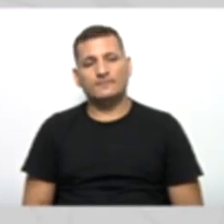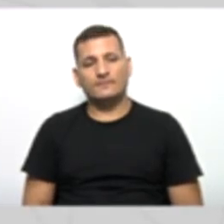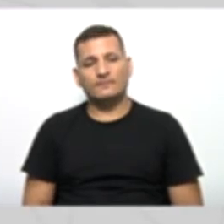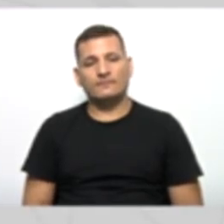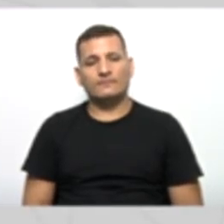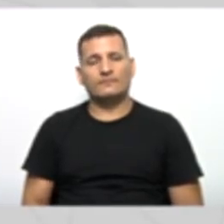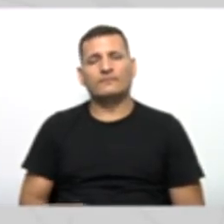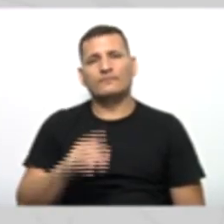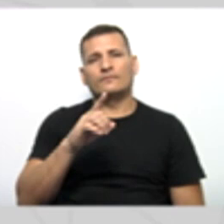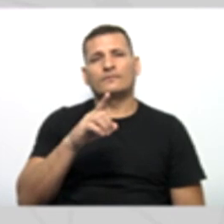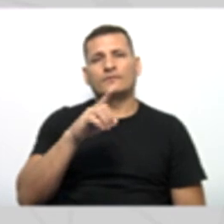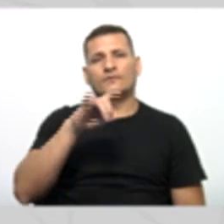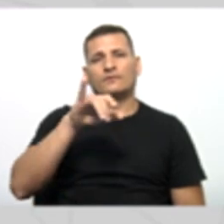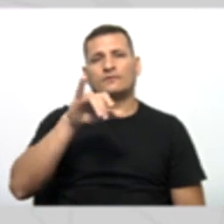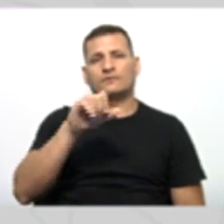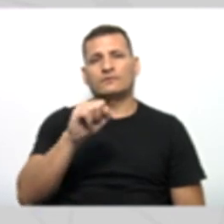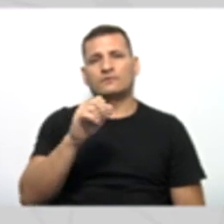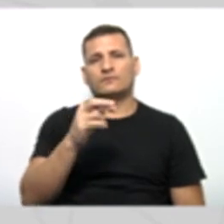Distribuição.